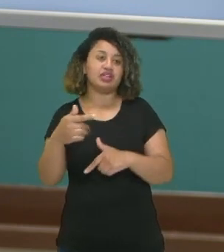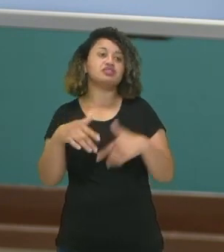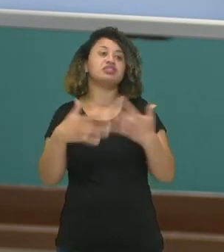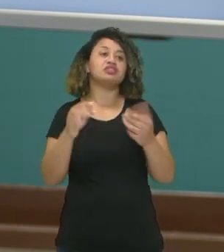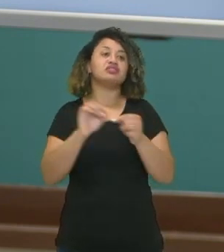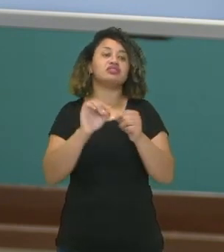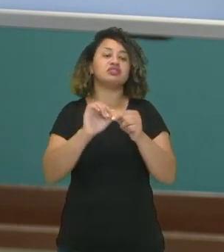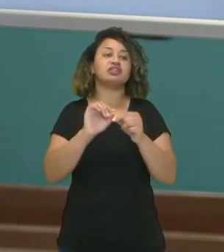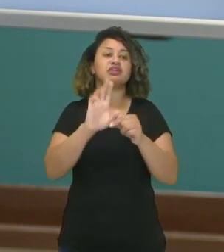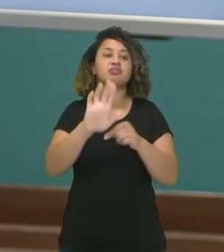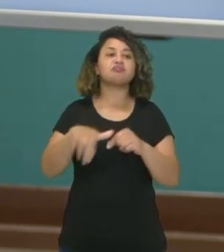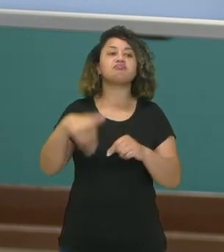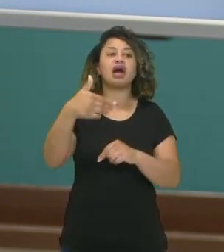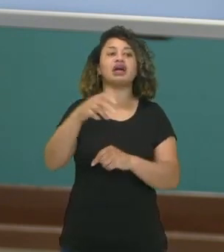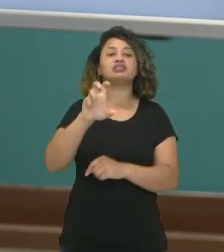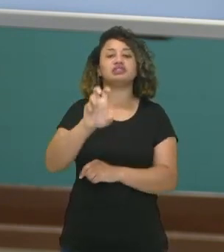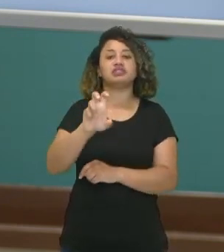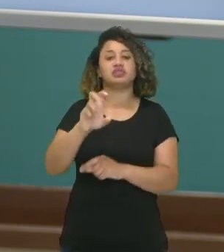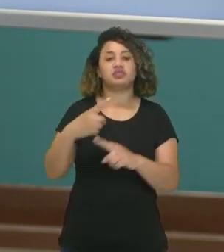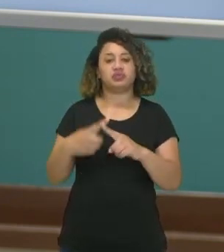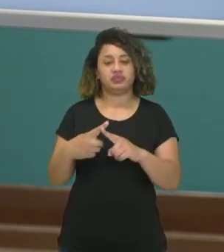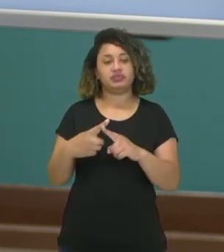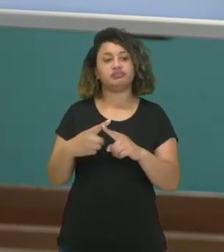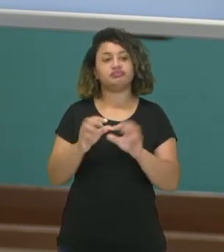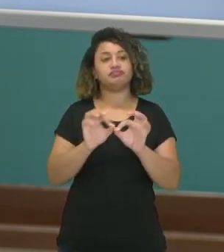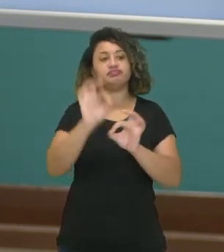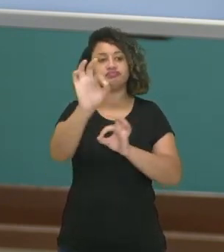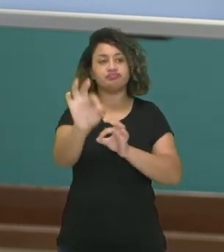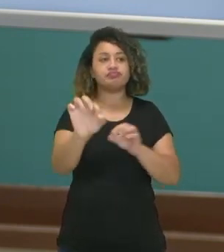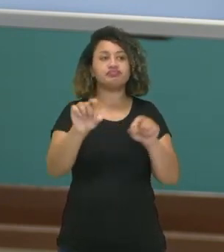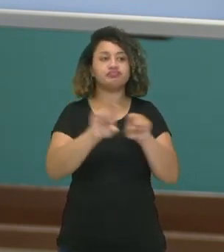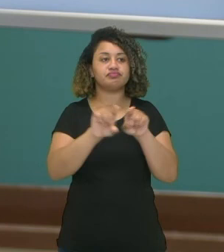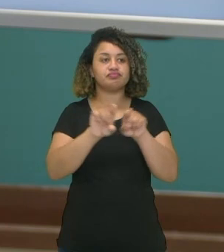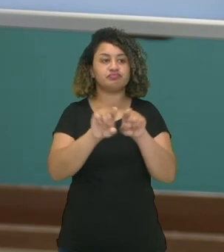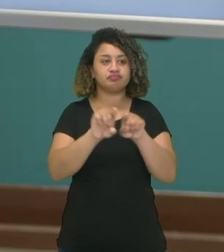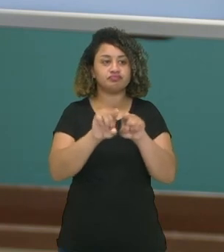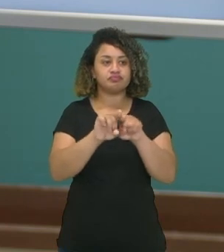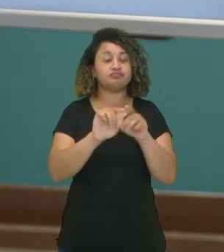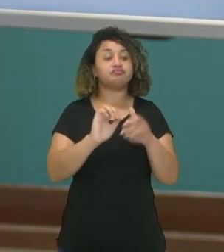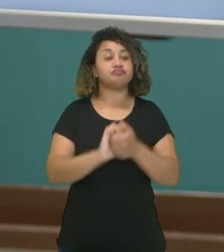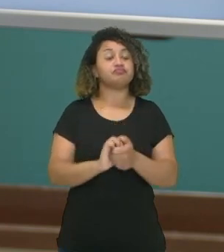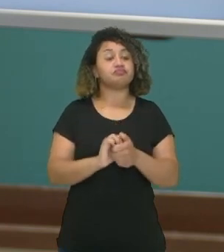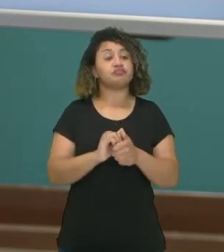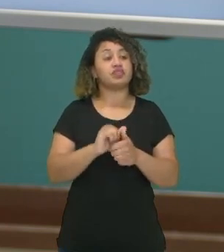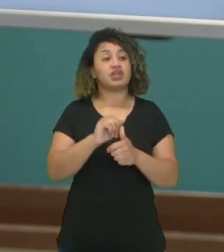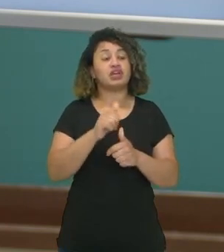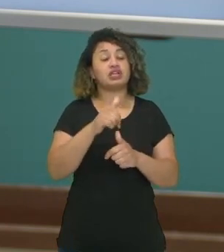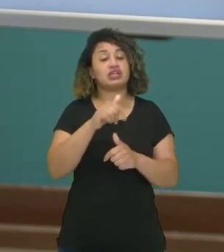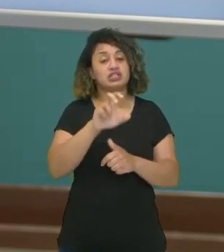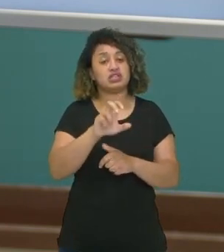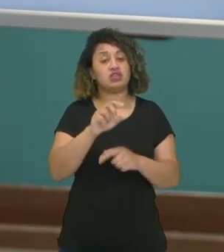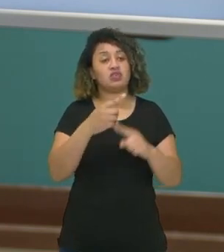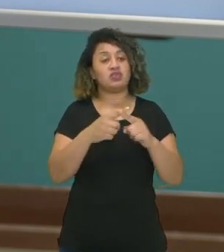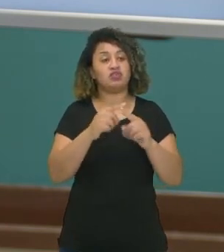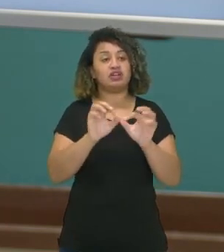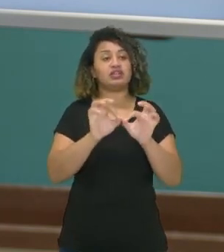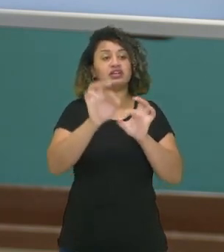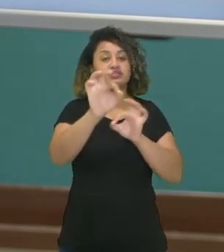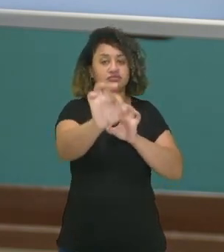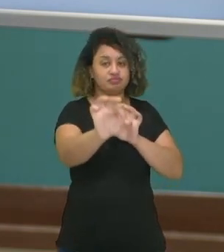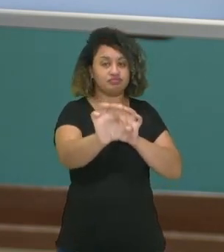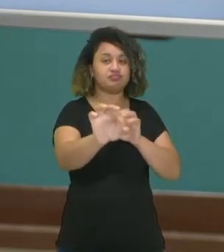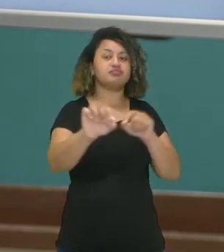5 vezes a distância a ser percorrida. Se eu aumentei em 5 vezes a distância a